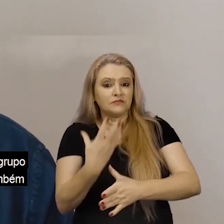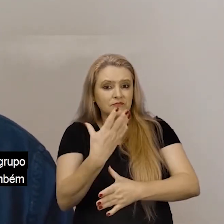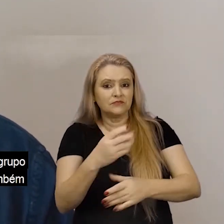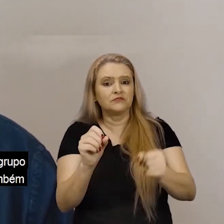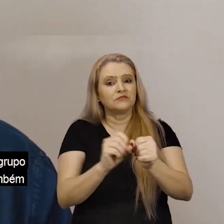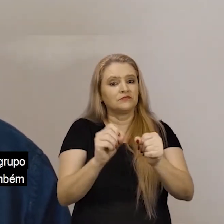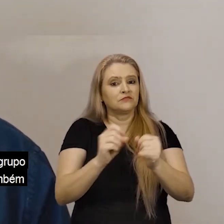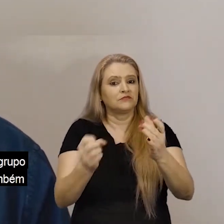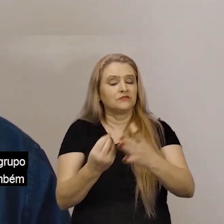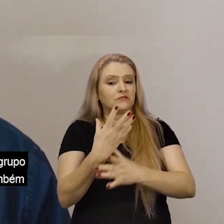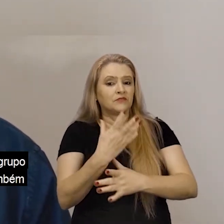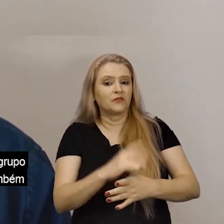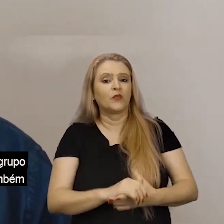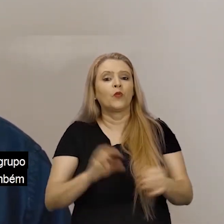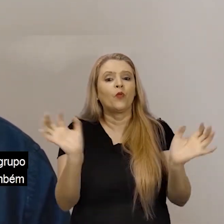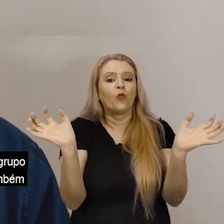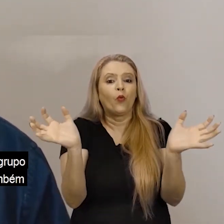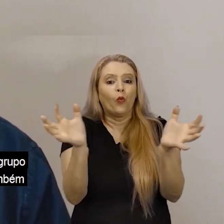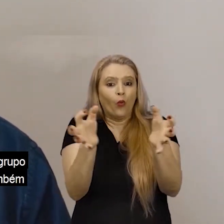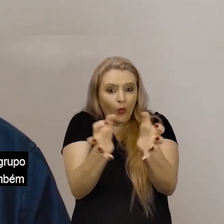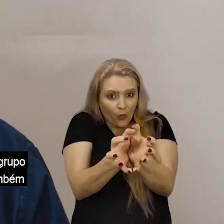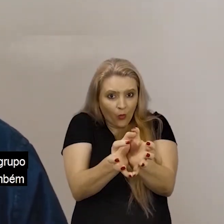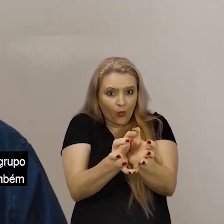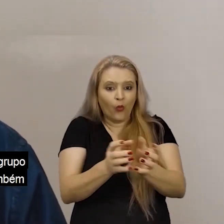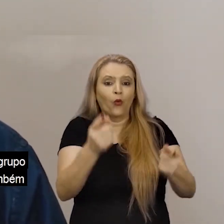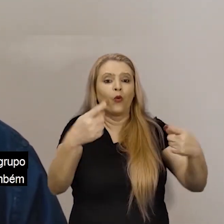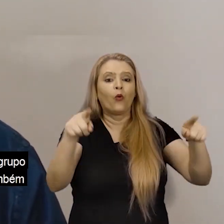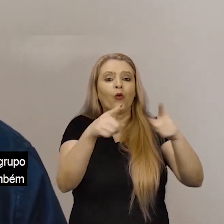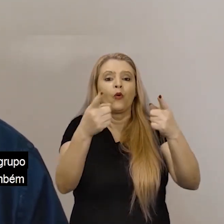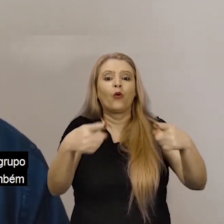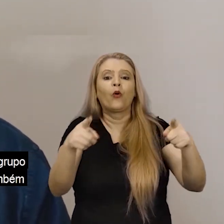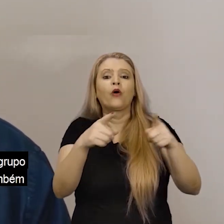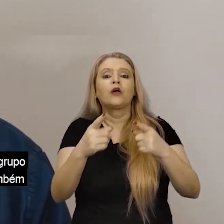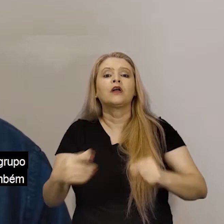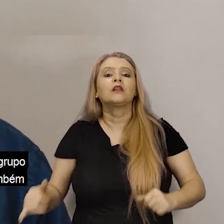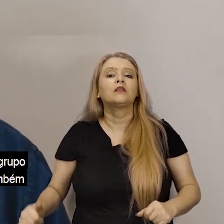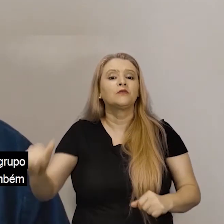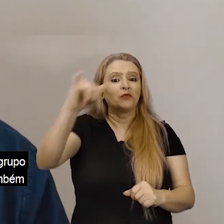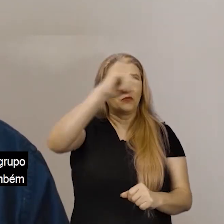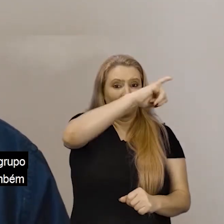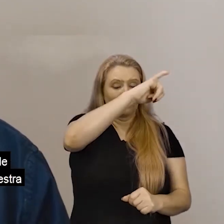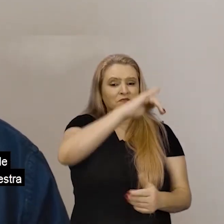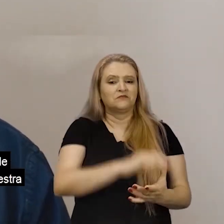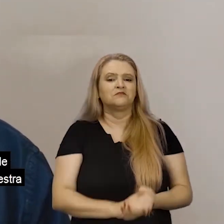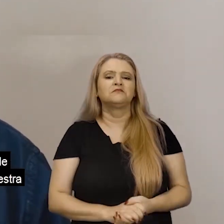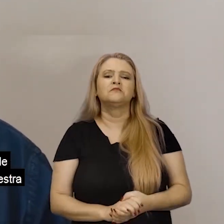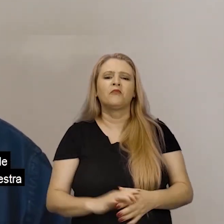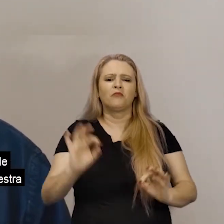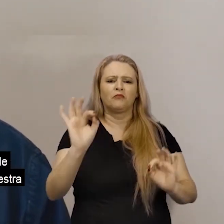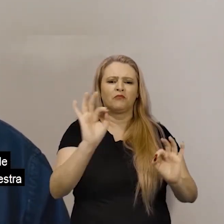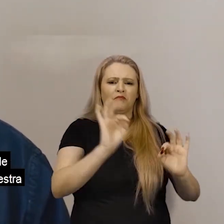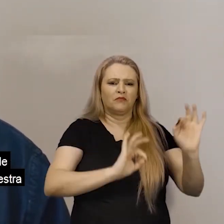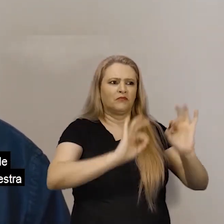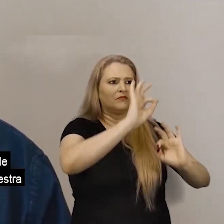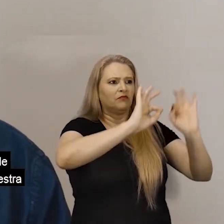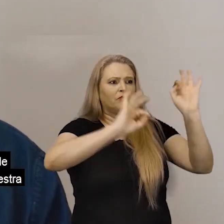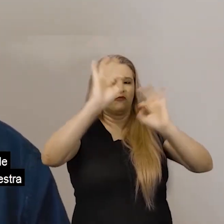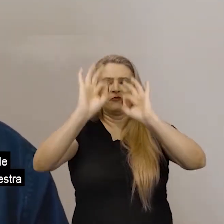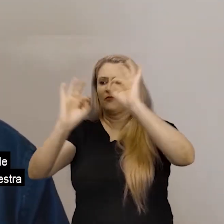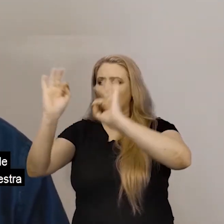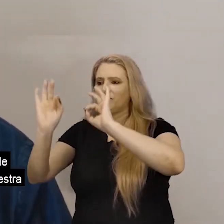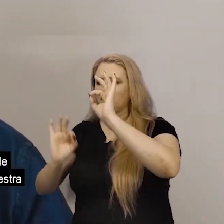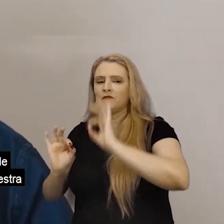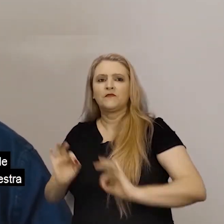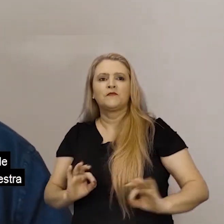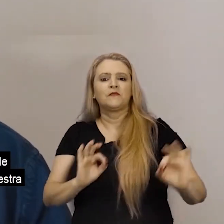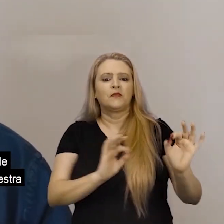Orquestra Voadora. Esse grupo é composto por professores da oficina, e também por profissionais da área de acessibilidade e inclusão,